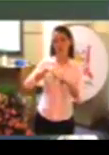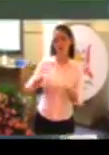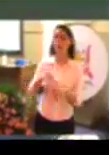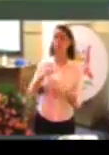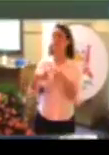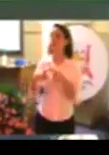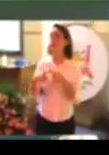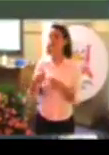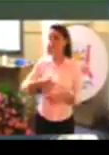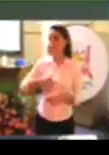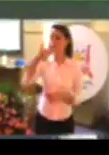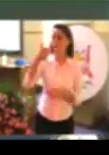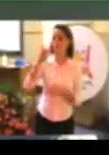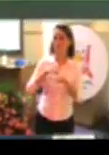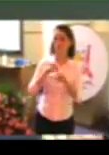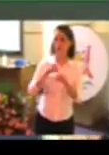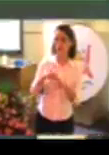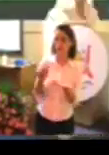Sabe por quê?